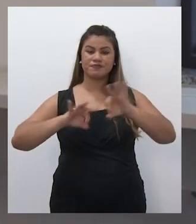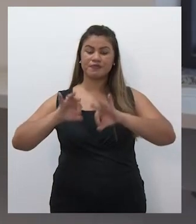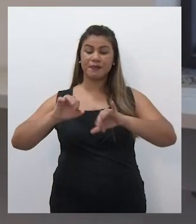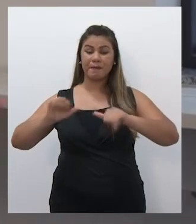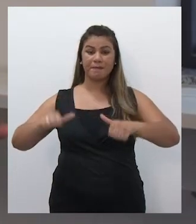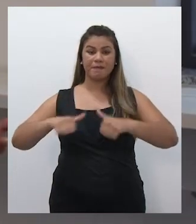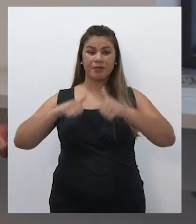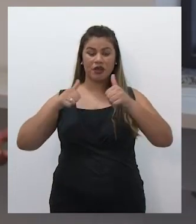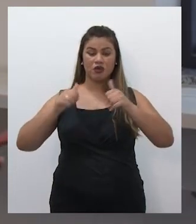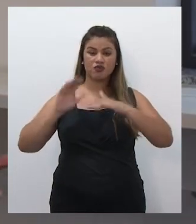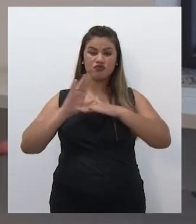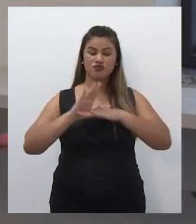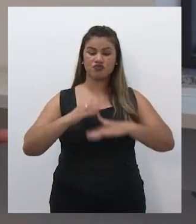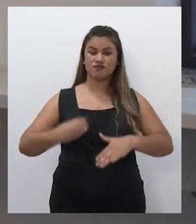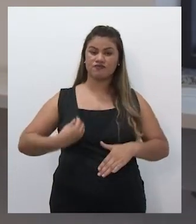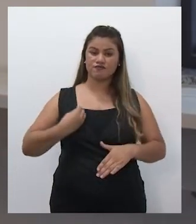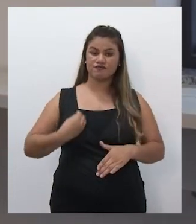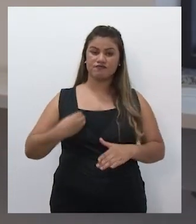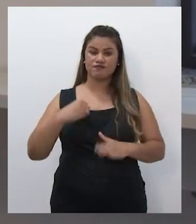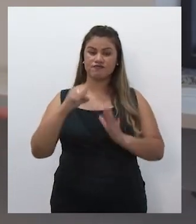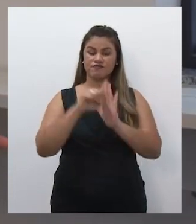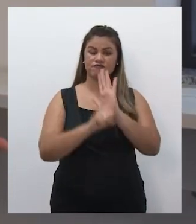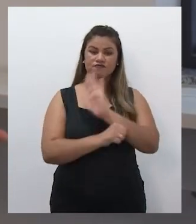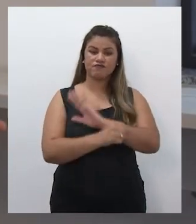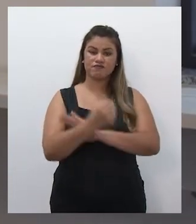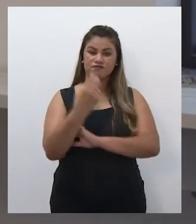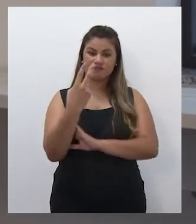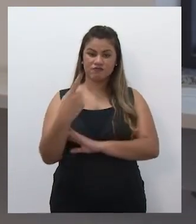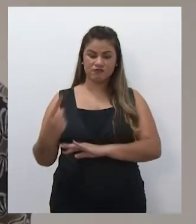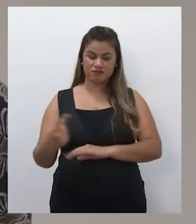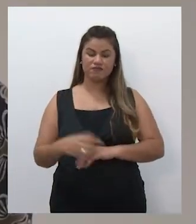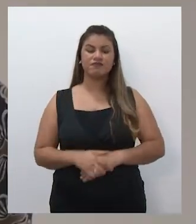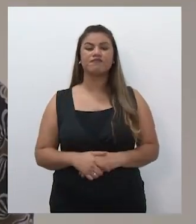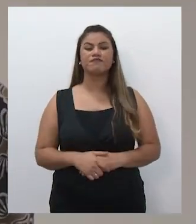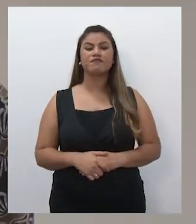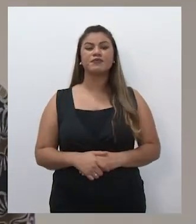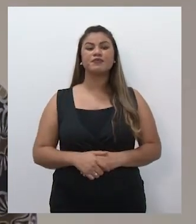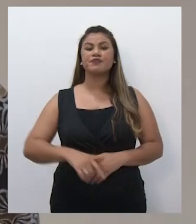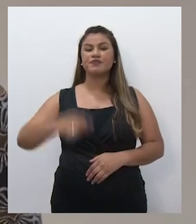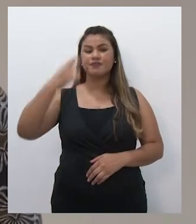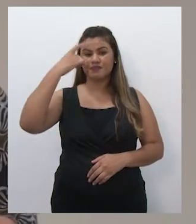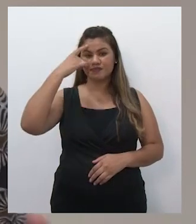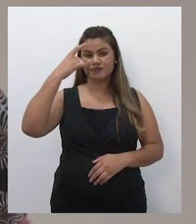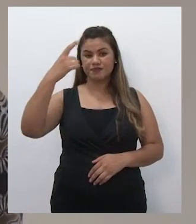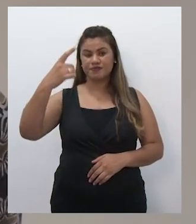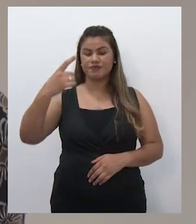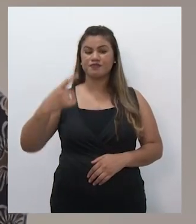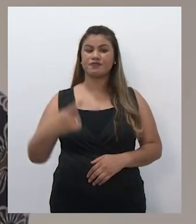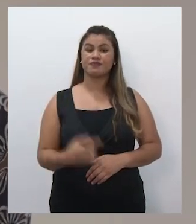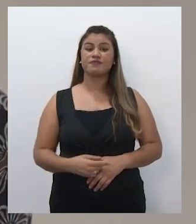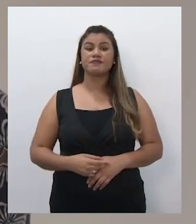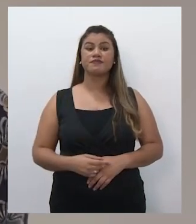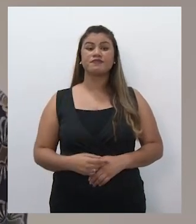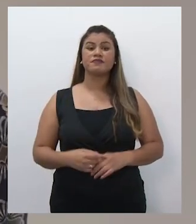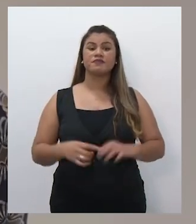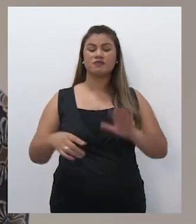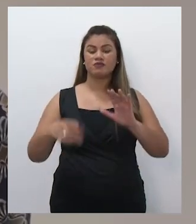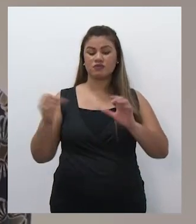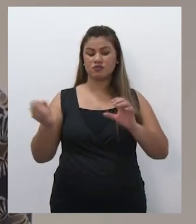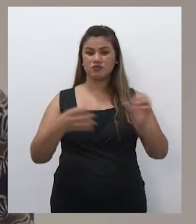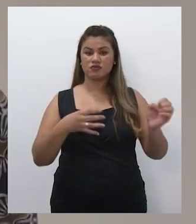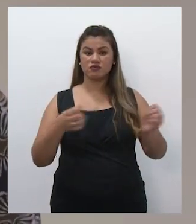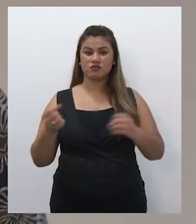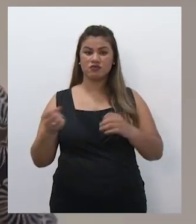para a vida no século XXI. Por conta disso, a ideia é que esses novos currículos